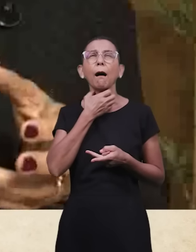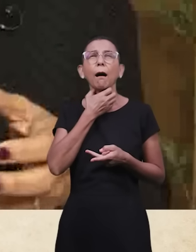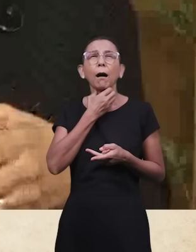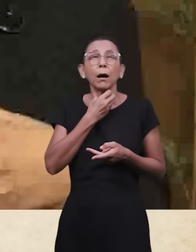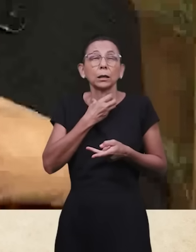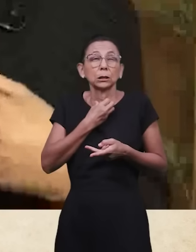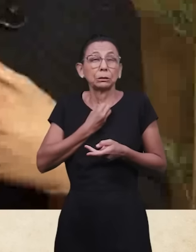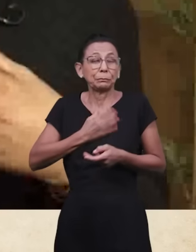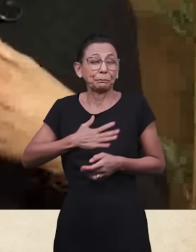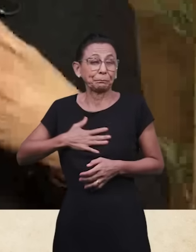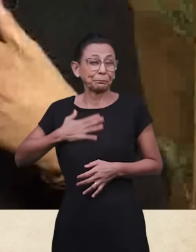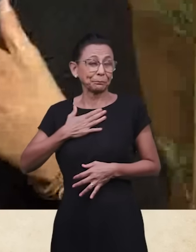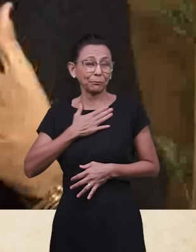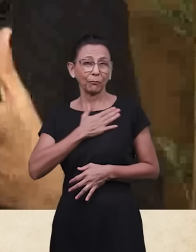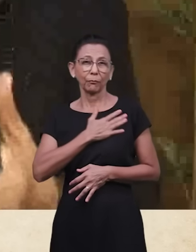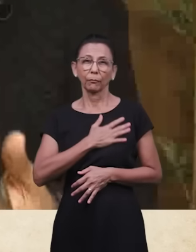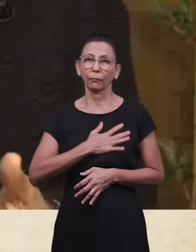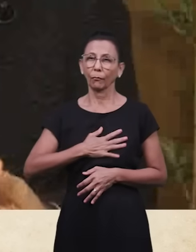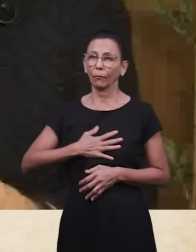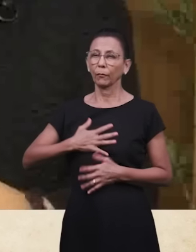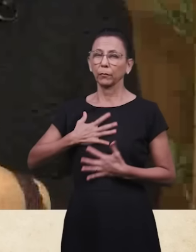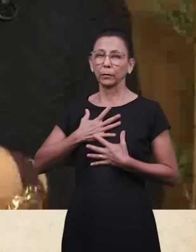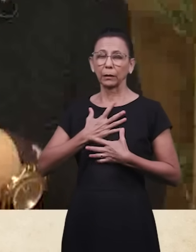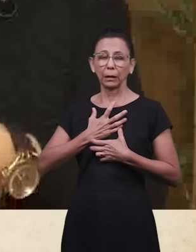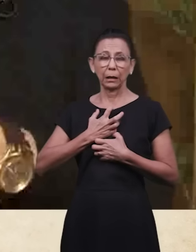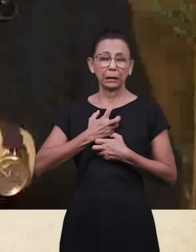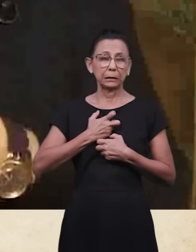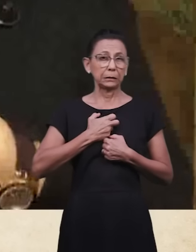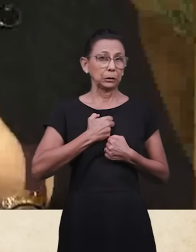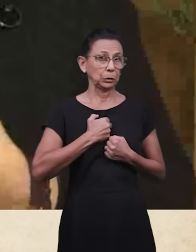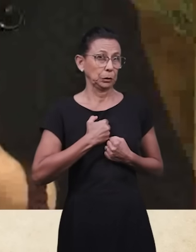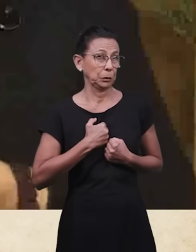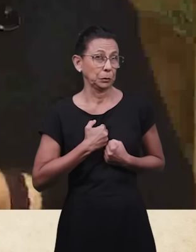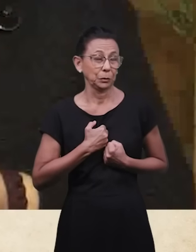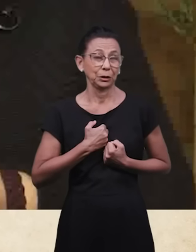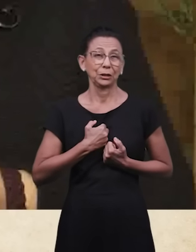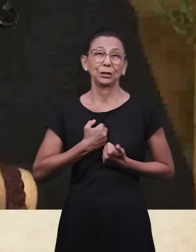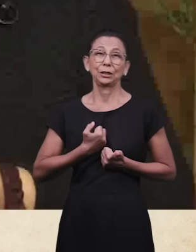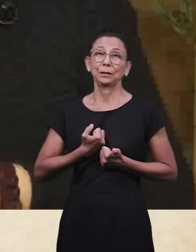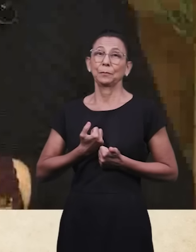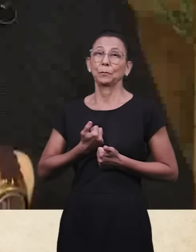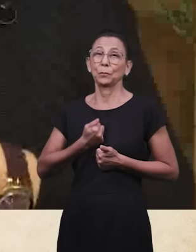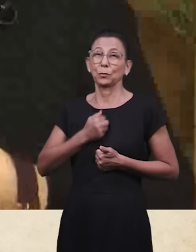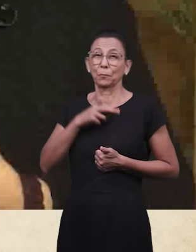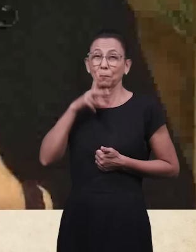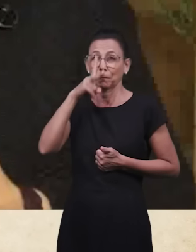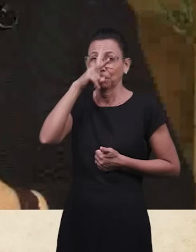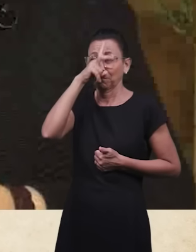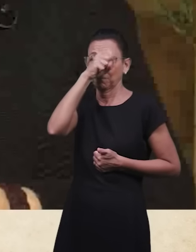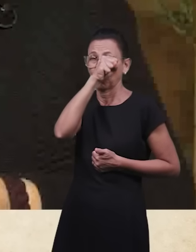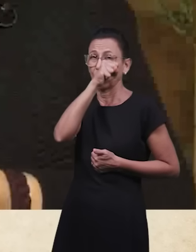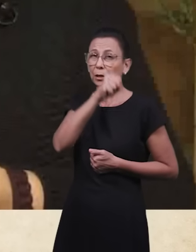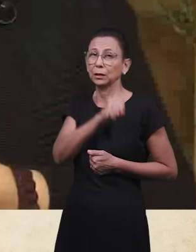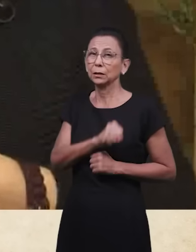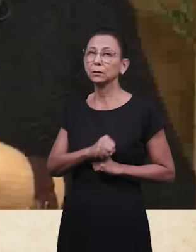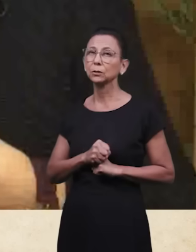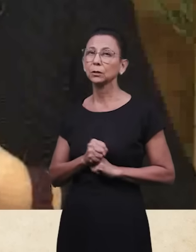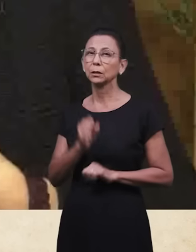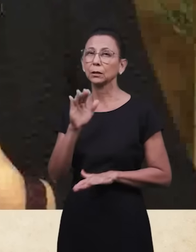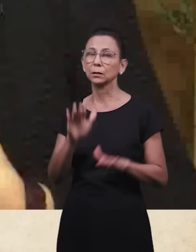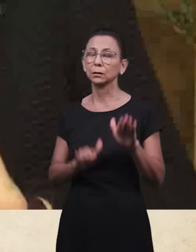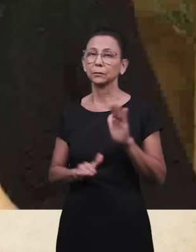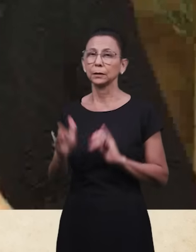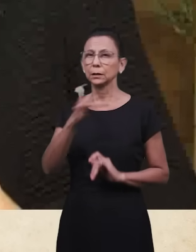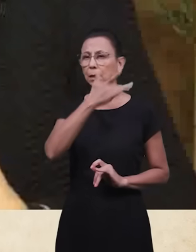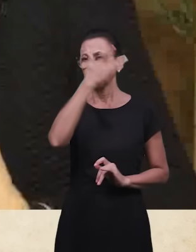um bolo na garganta, mal-estar, e tem angústias que são muito acentuadas, que o